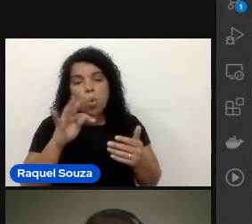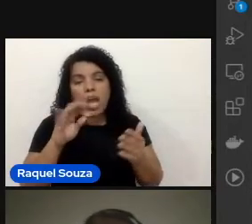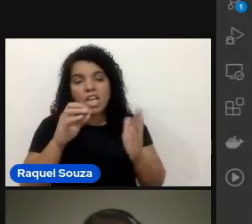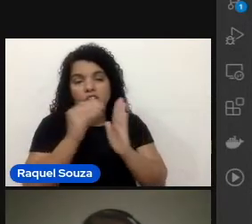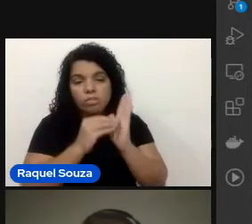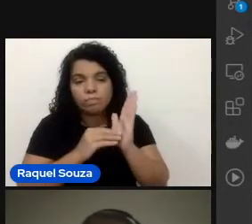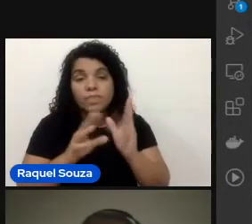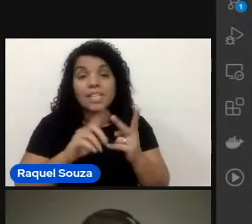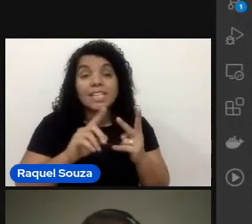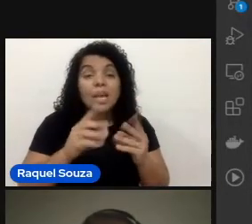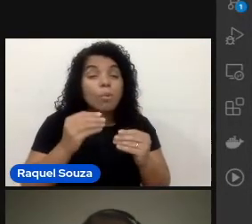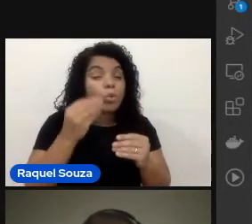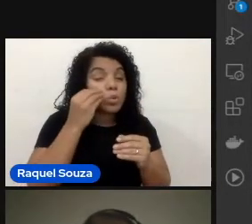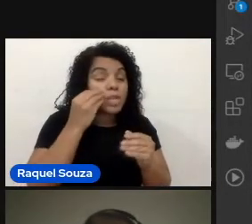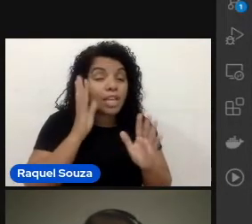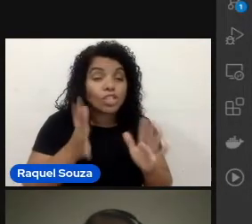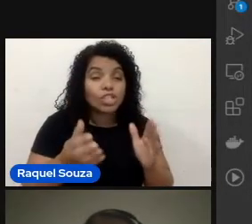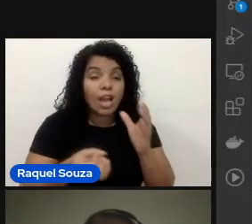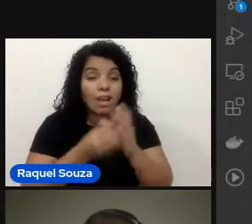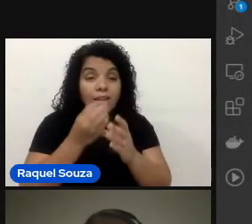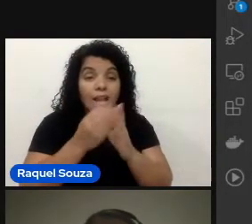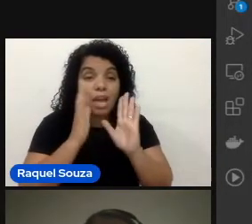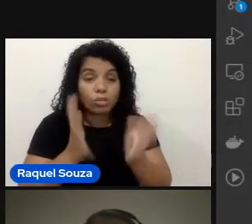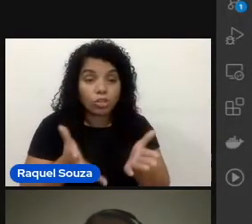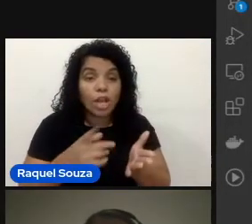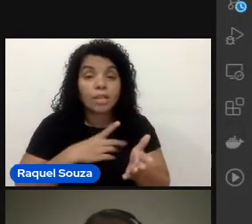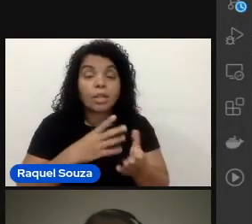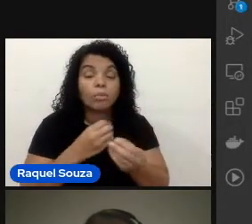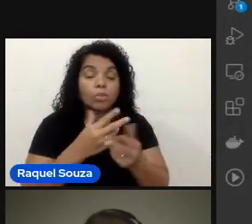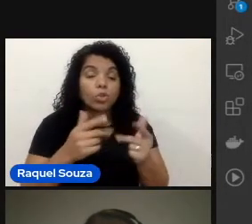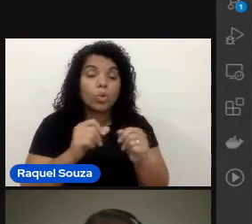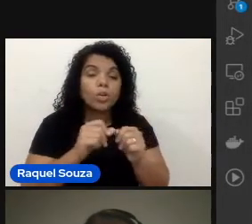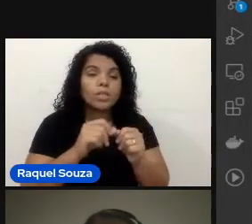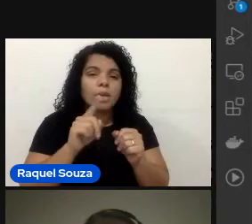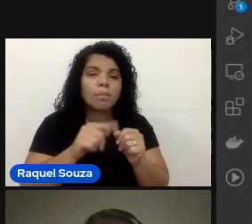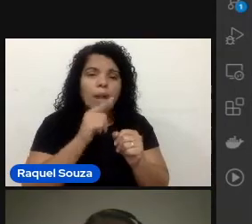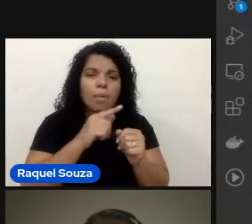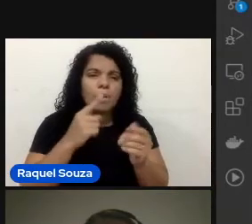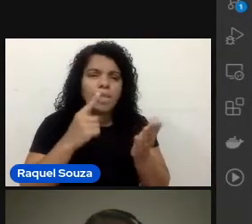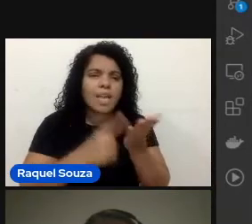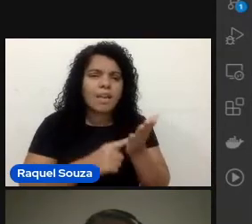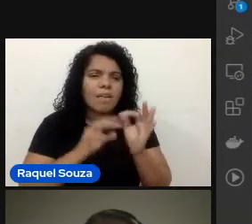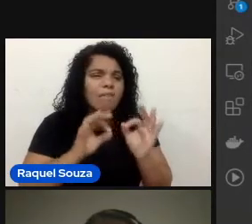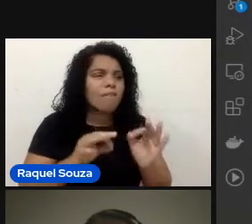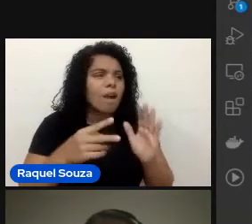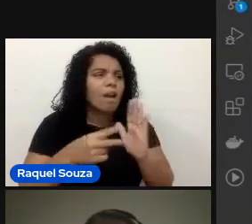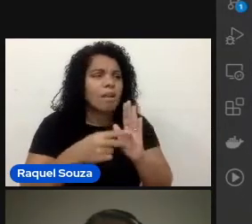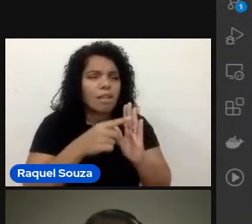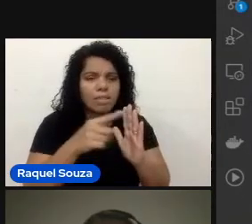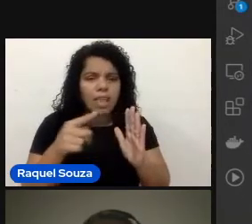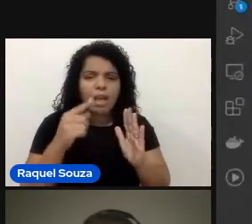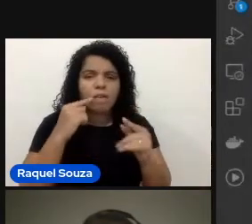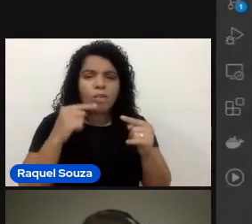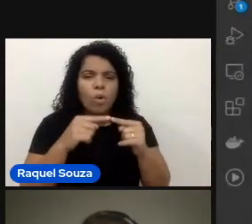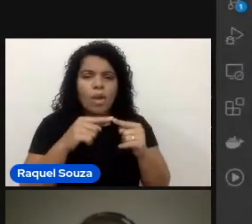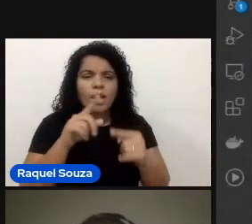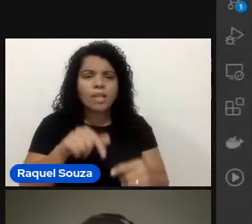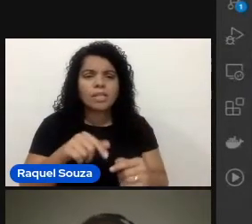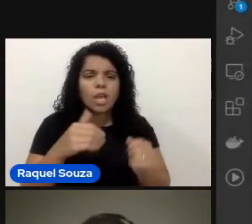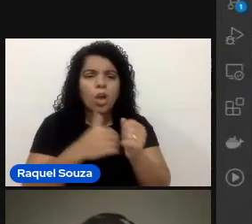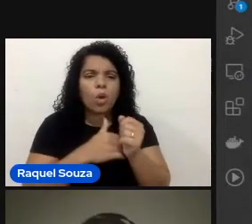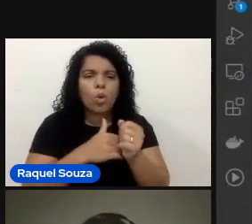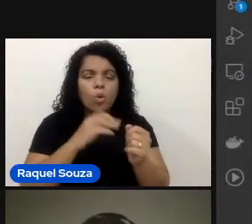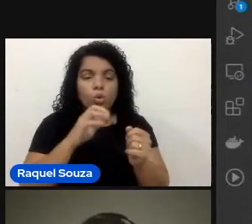muito teste criado, a gente tem algumas coisas também para validação em relação ao token, para pegar o token